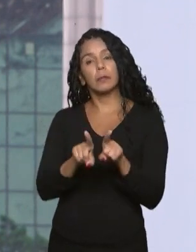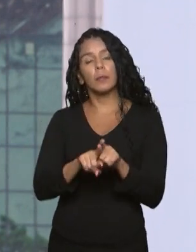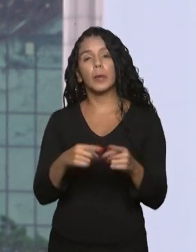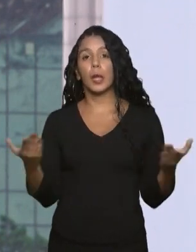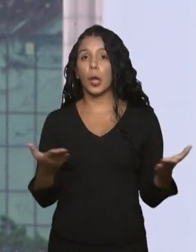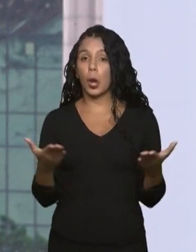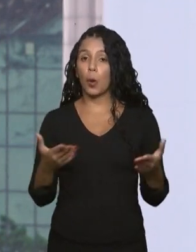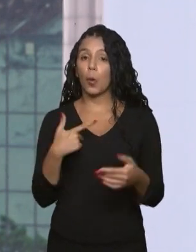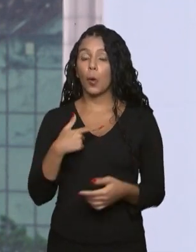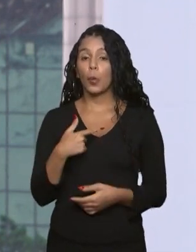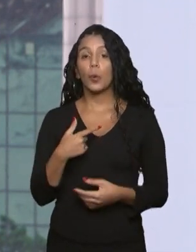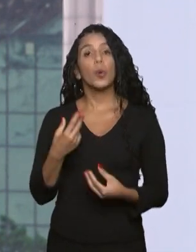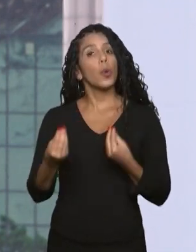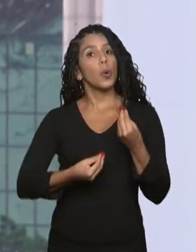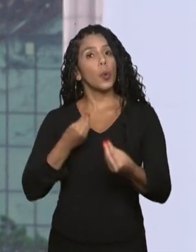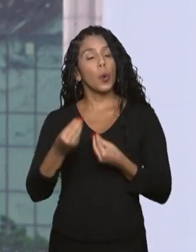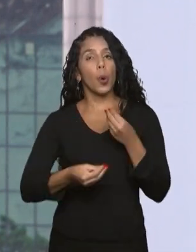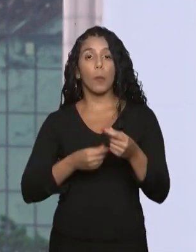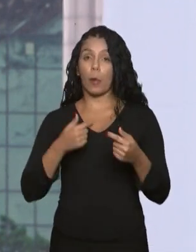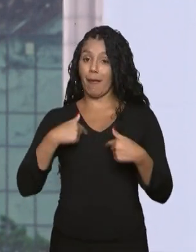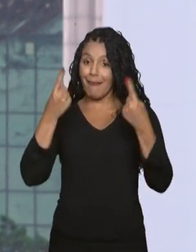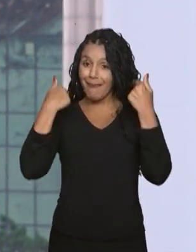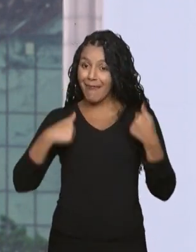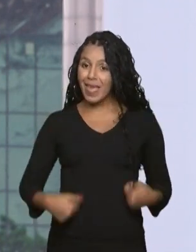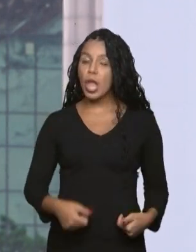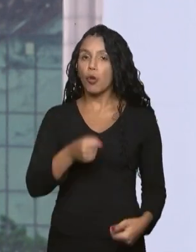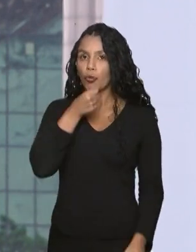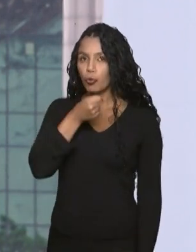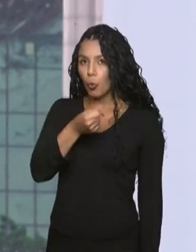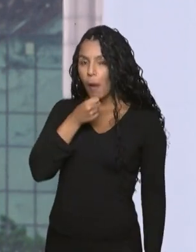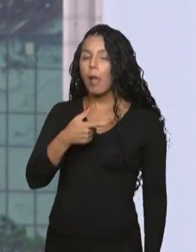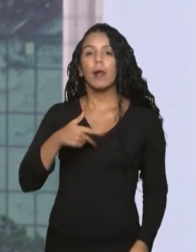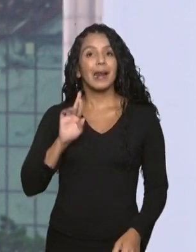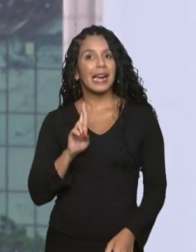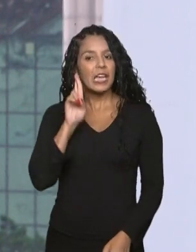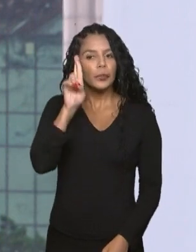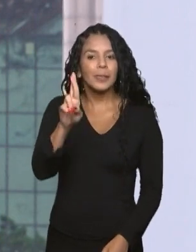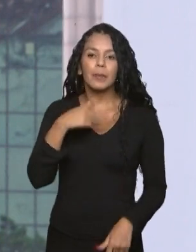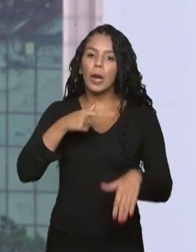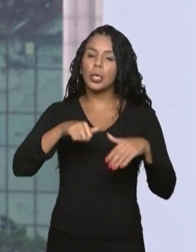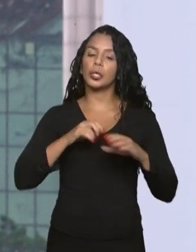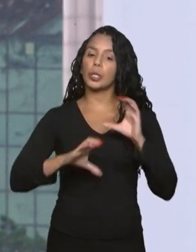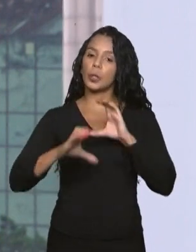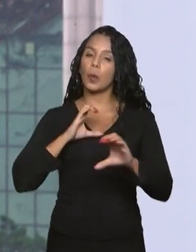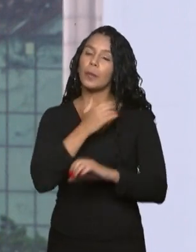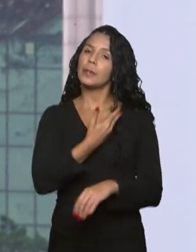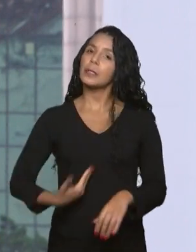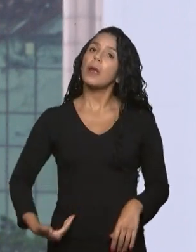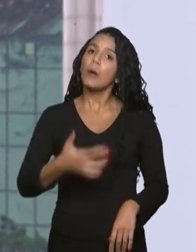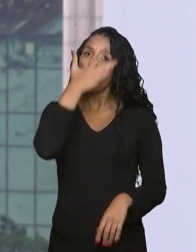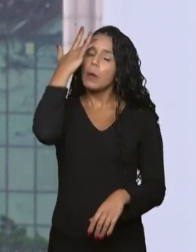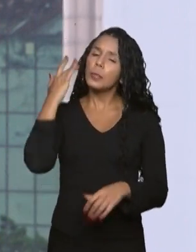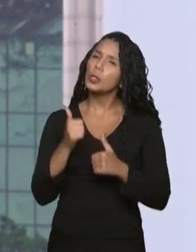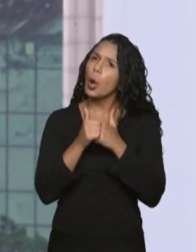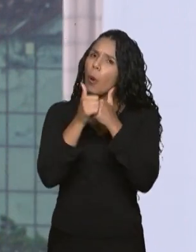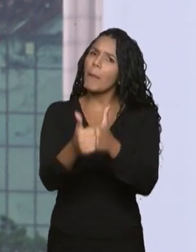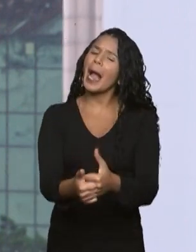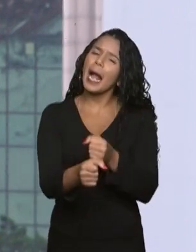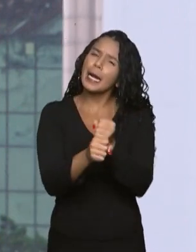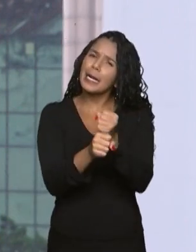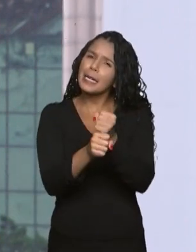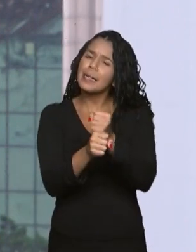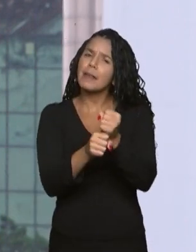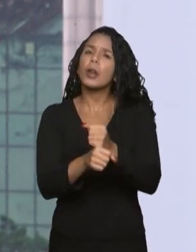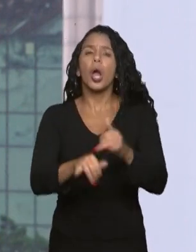primeira pessoa, como jornalista, com a responsabilidade da comunicação pública e uma pessoa que acompanha há muitos anos